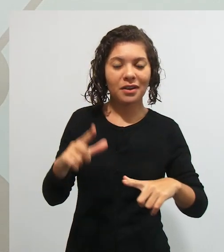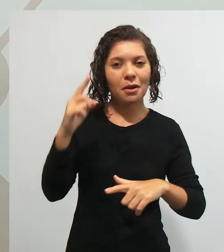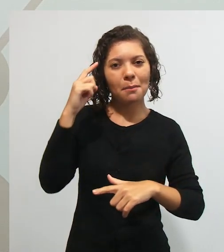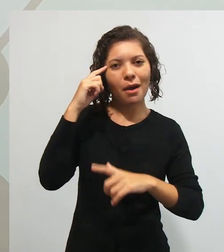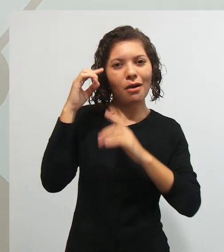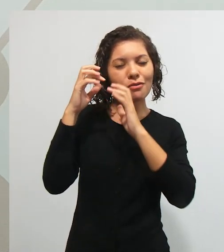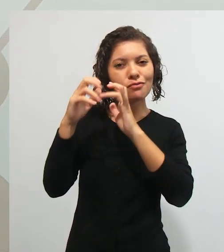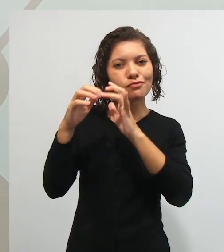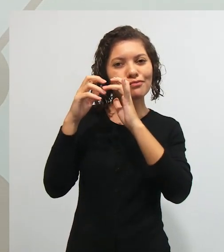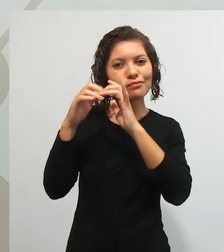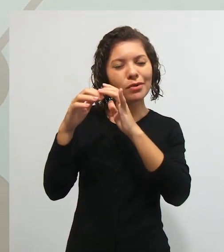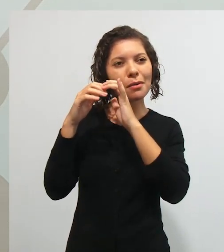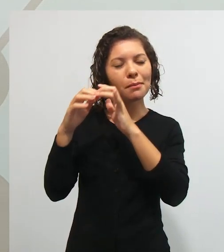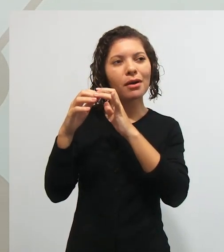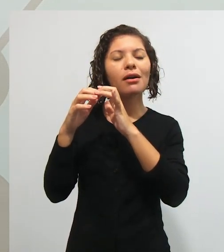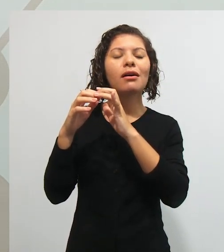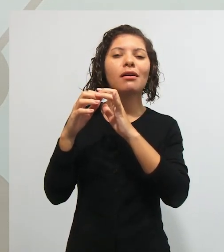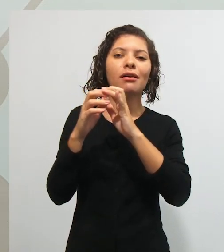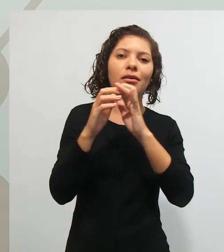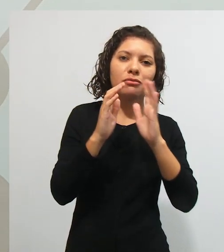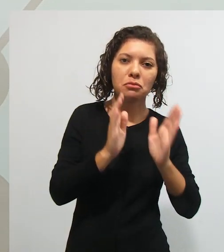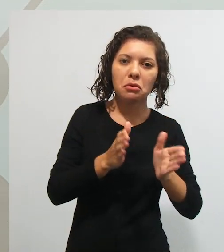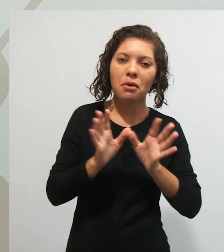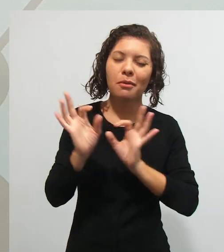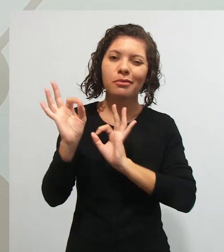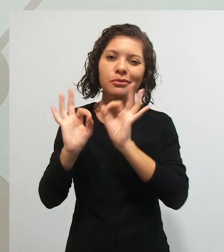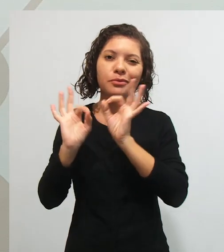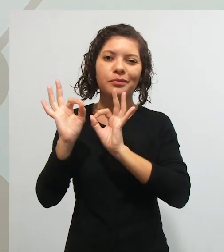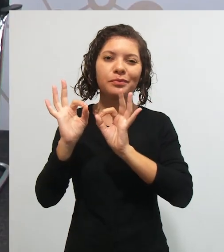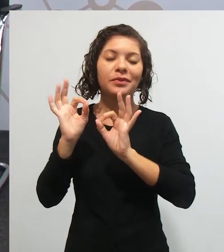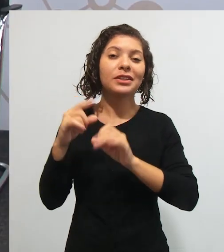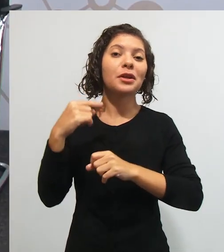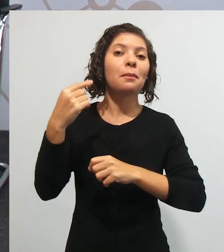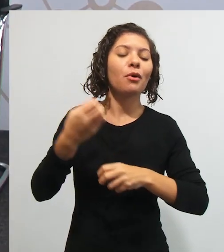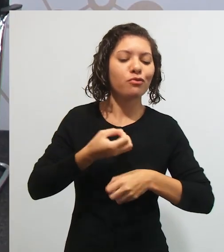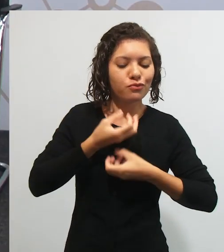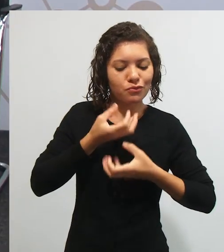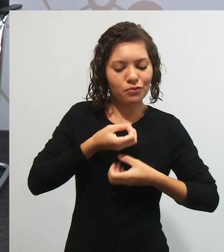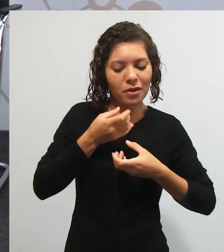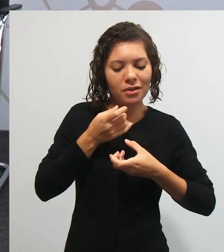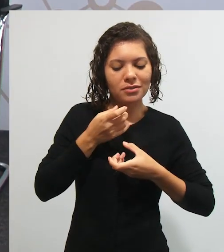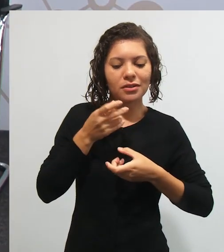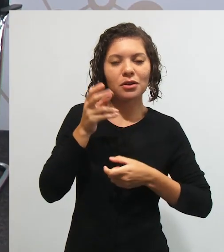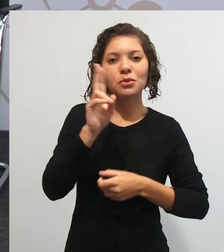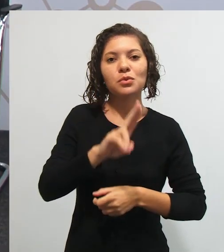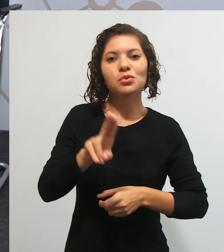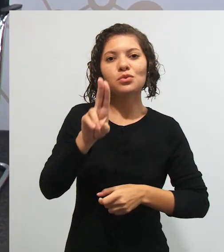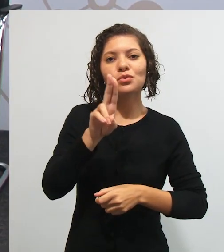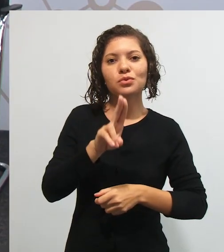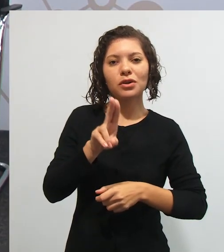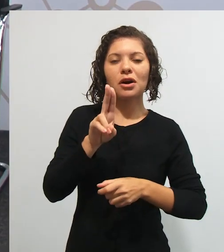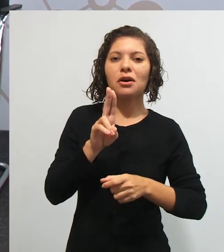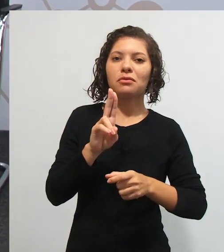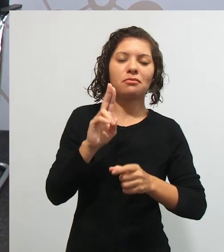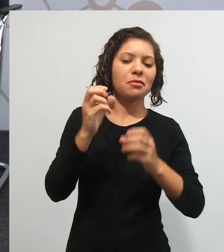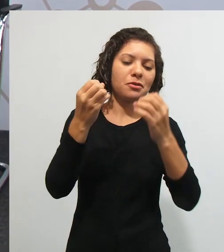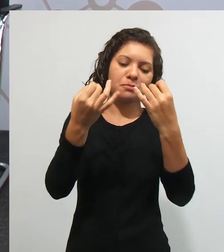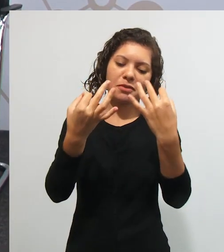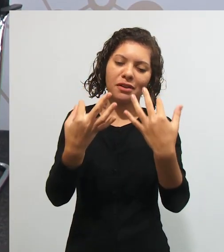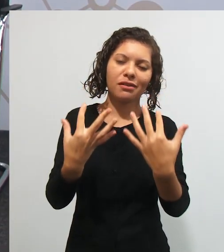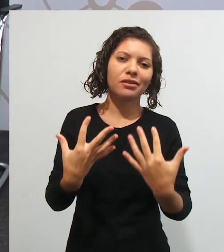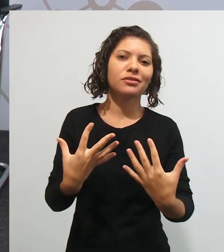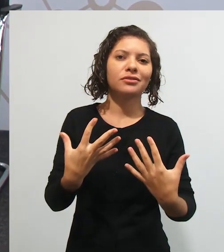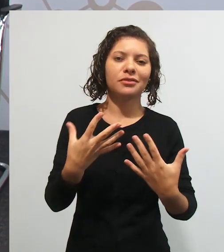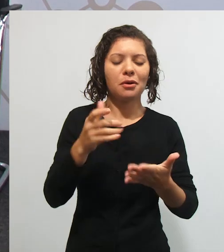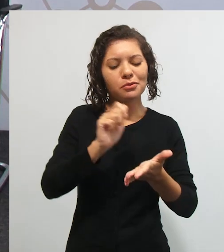para cá, constrói e organiza o pensamento e é expressa, neste caso, por meio de palavras, expressões,